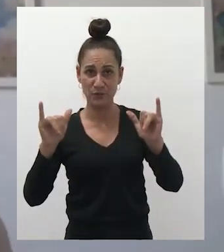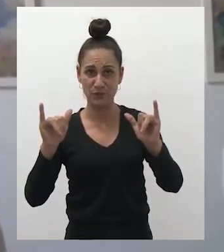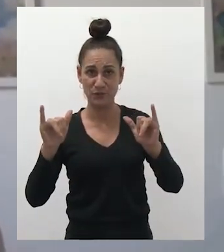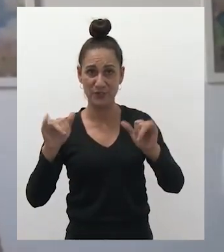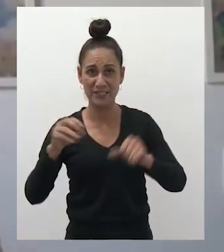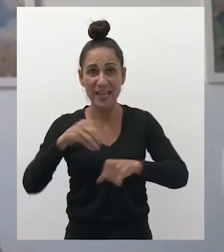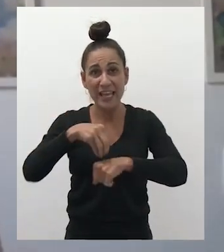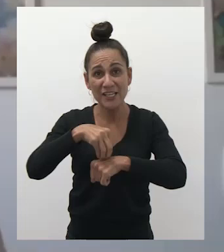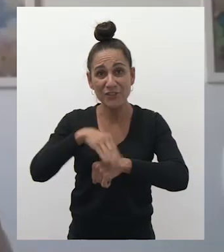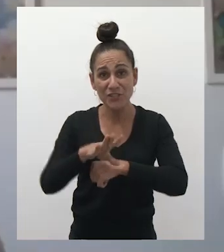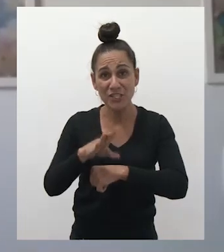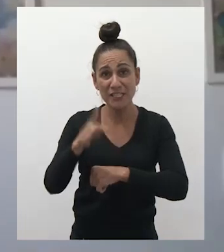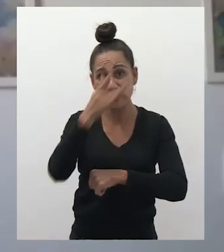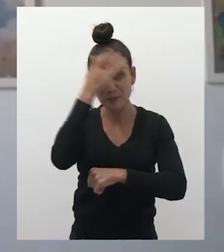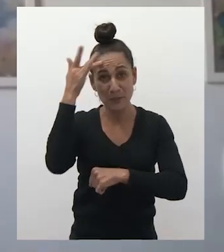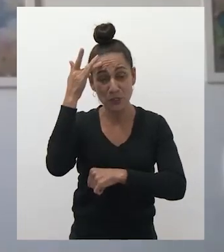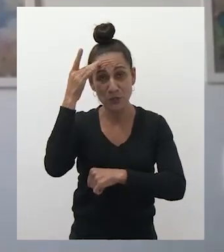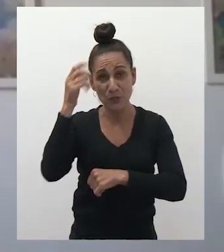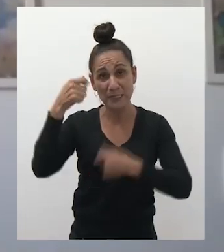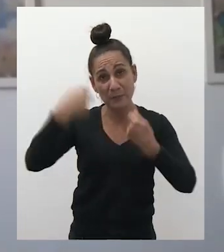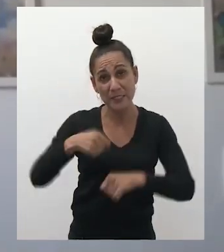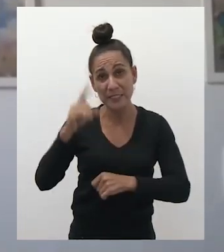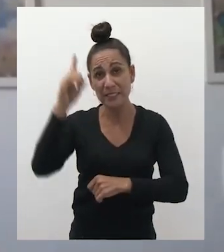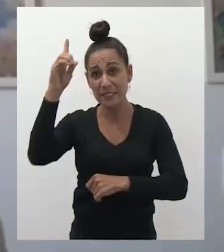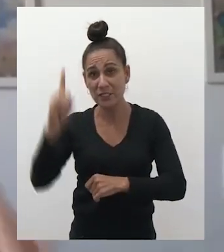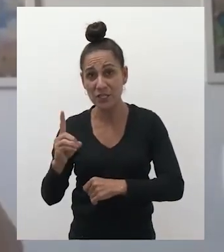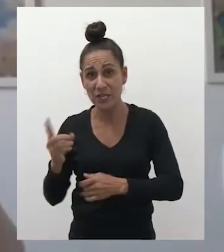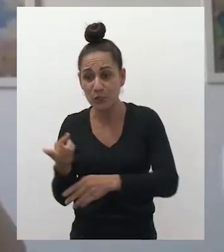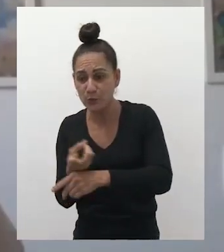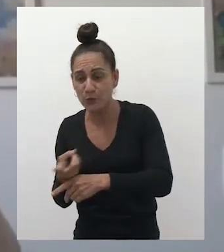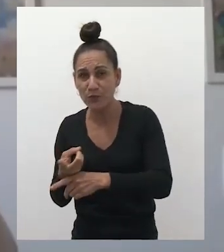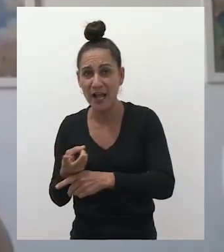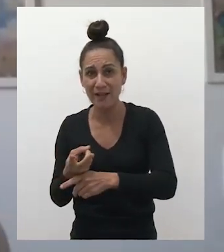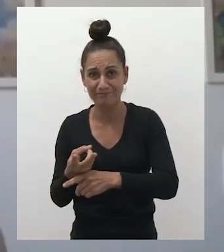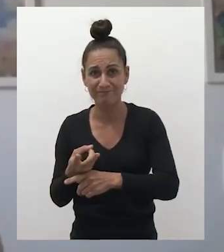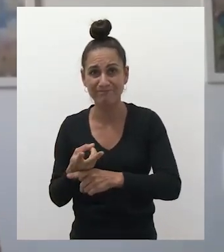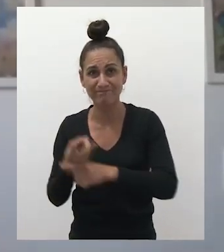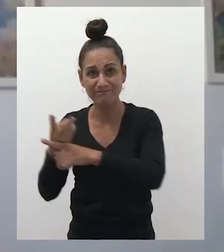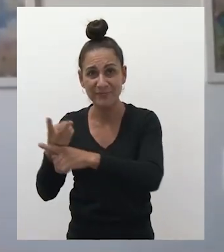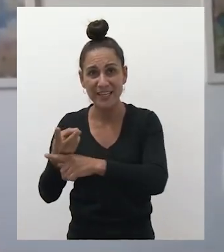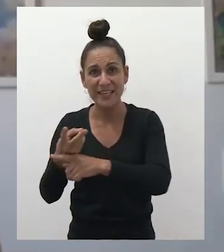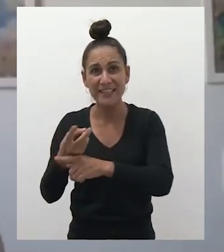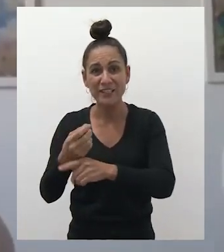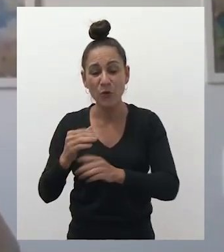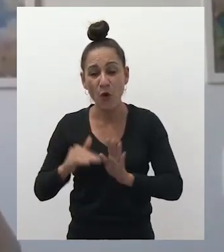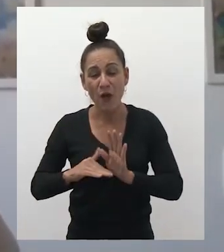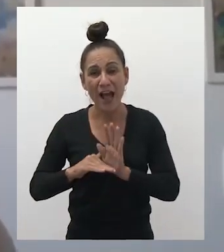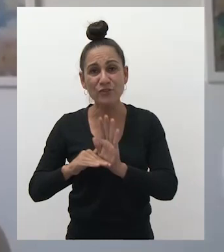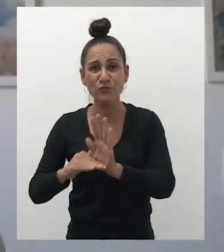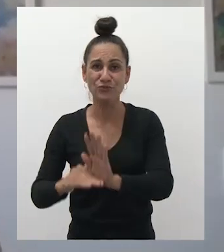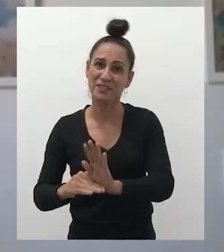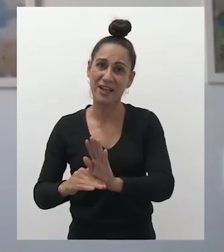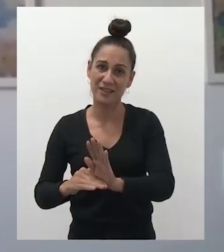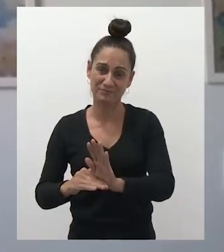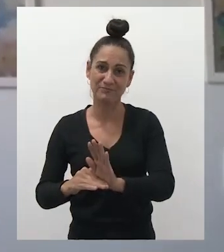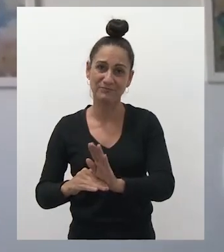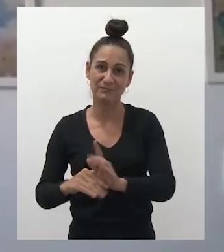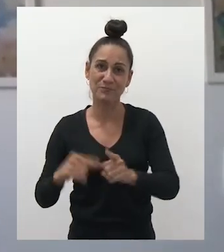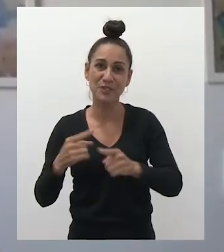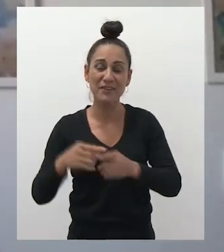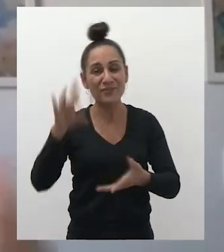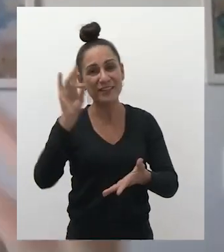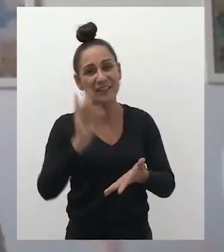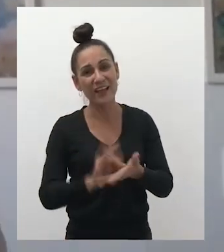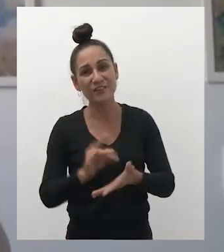que procurem os seus direitos, enfim, dar uma luz nesse sentido, porque é uma verdade, assim, as pessoas não